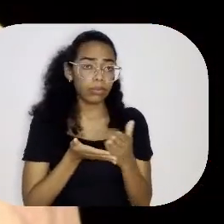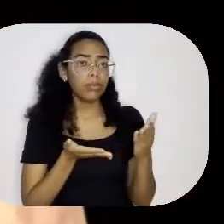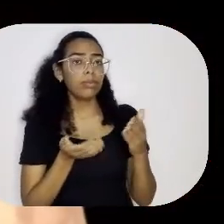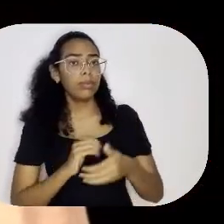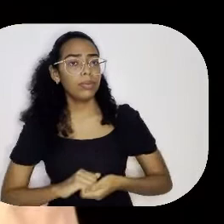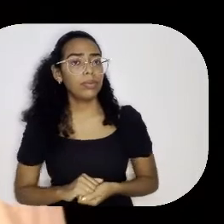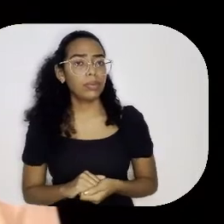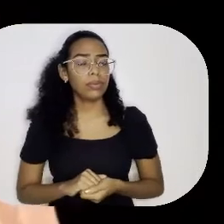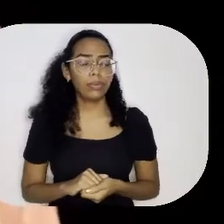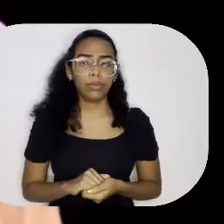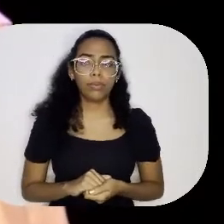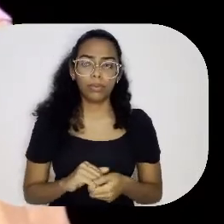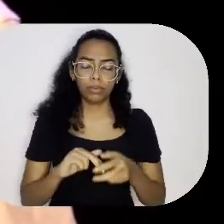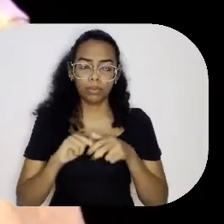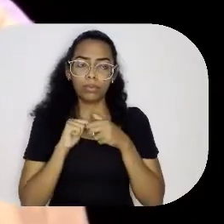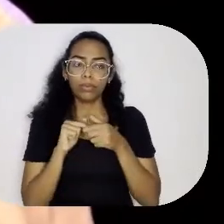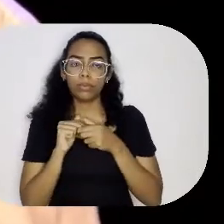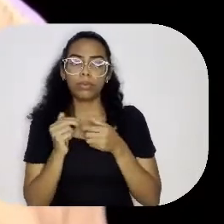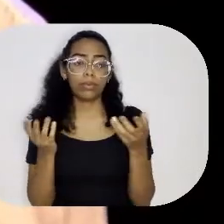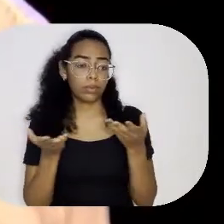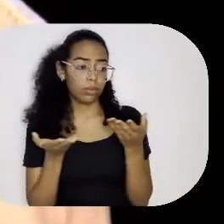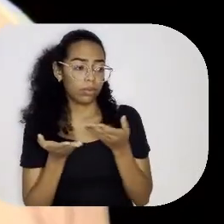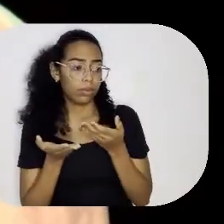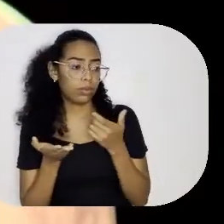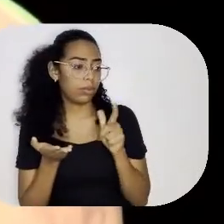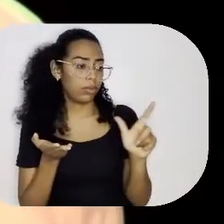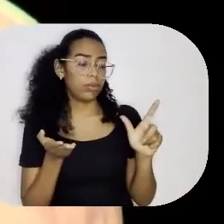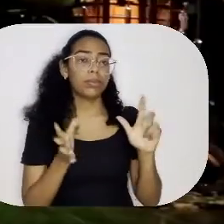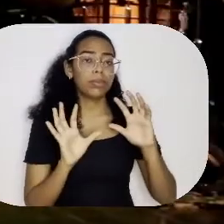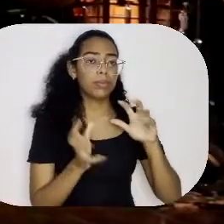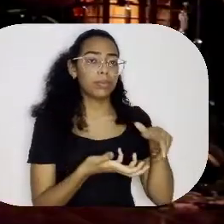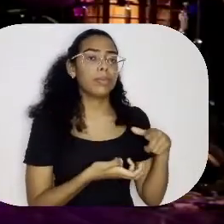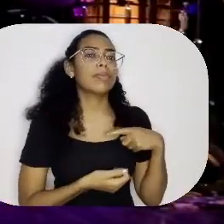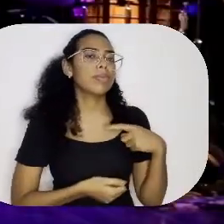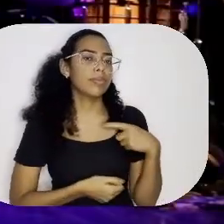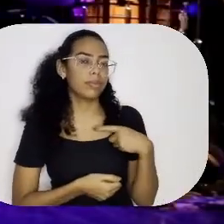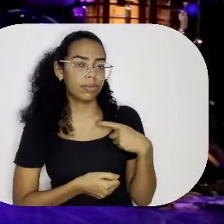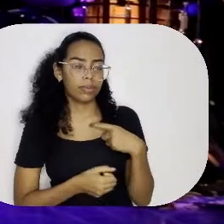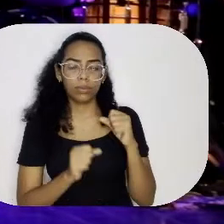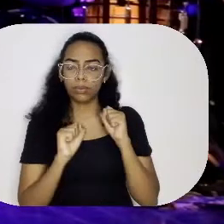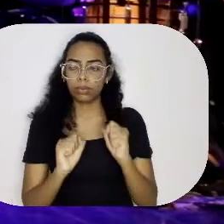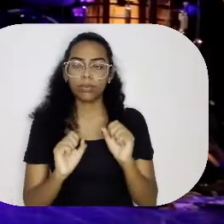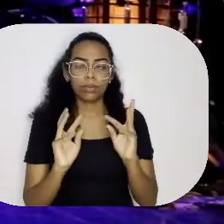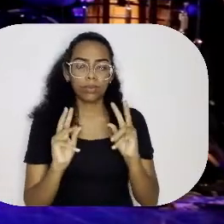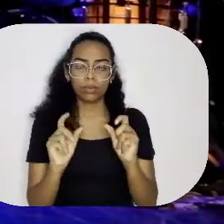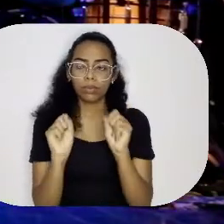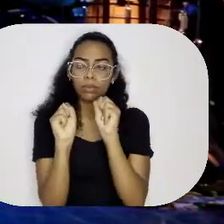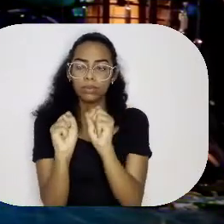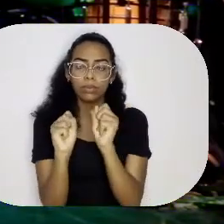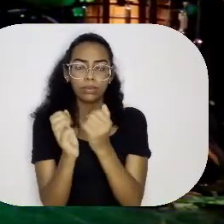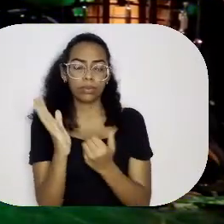começar, aqui ou no outro lado do mundo. Tudo pode